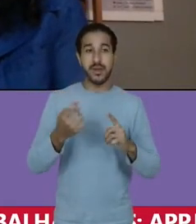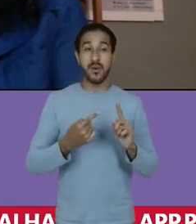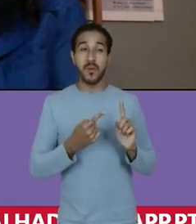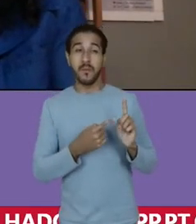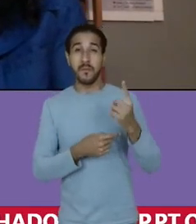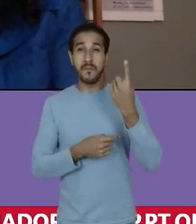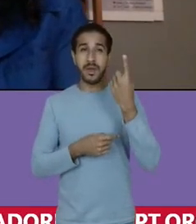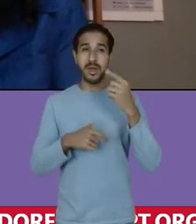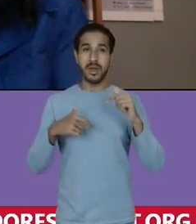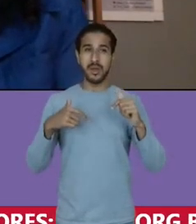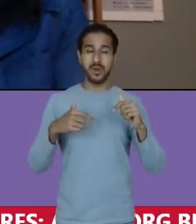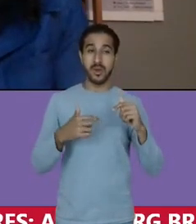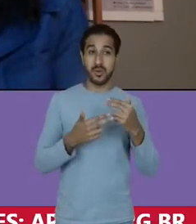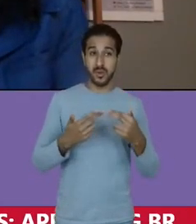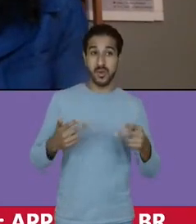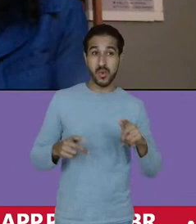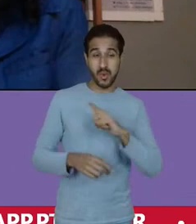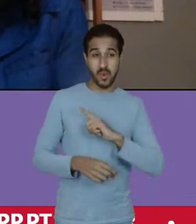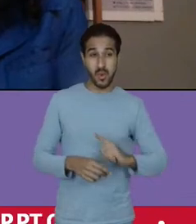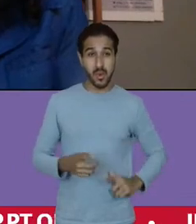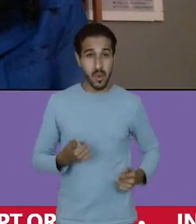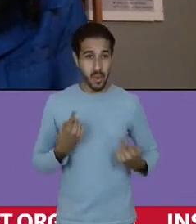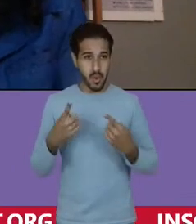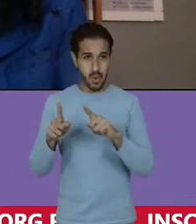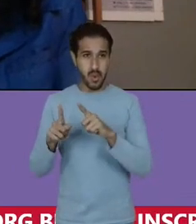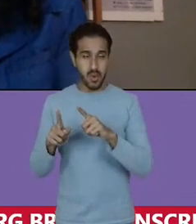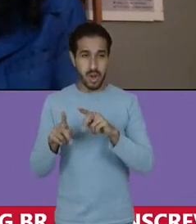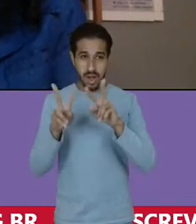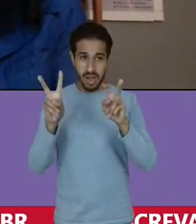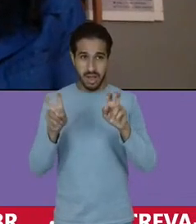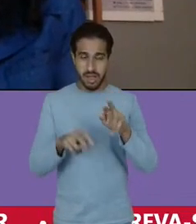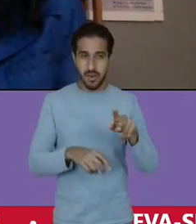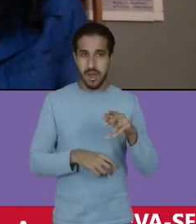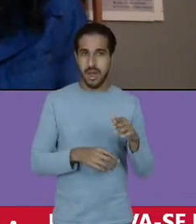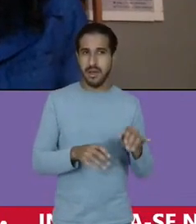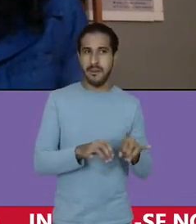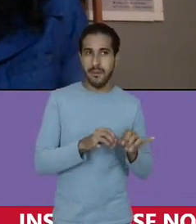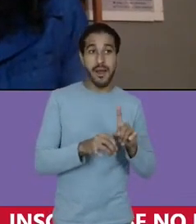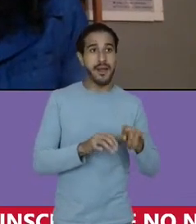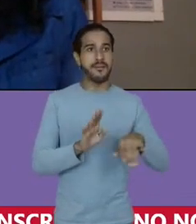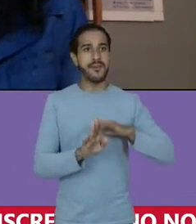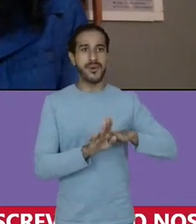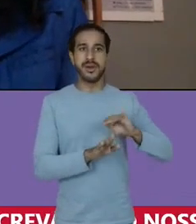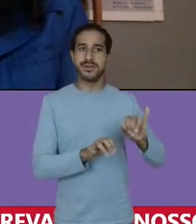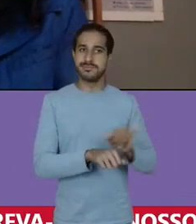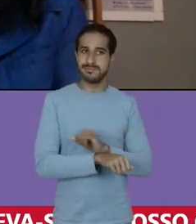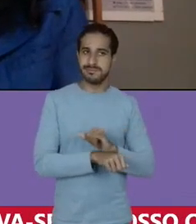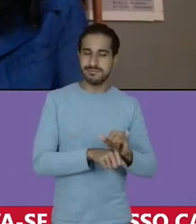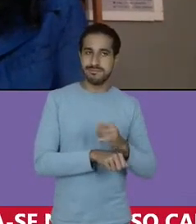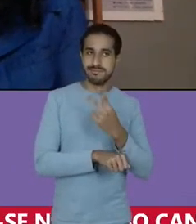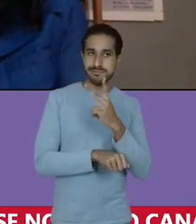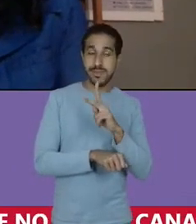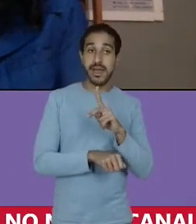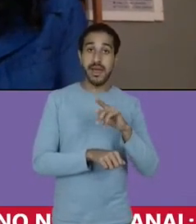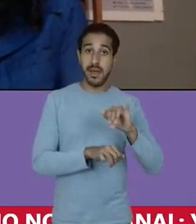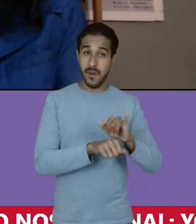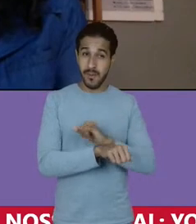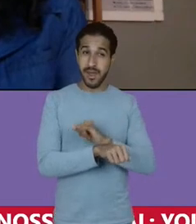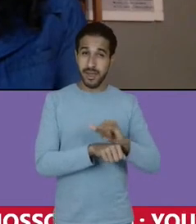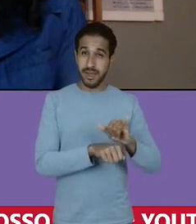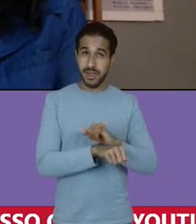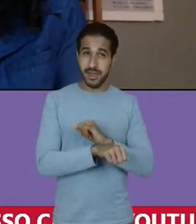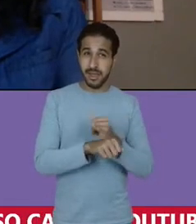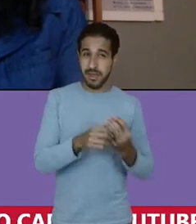primeiros frontes que o governo atacou. Isso não é à toa, isso é uma estratégia. E isso é uma